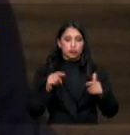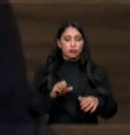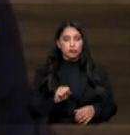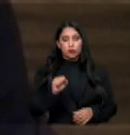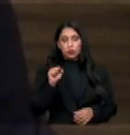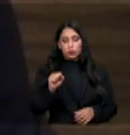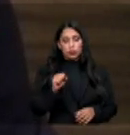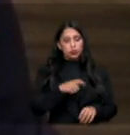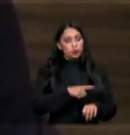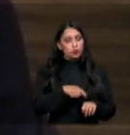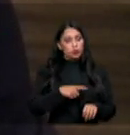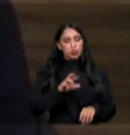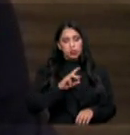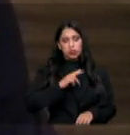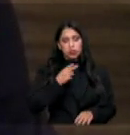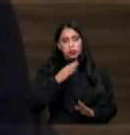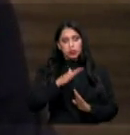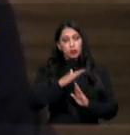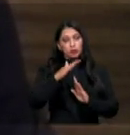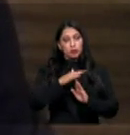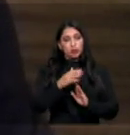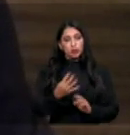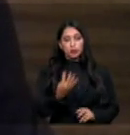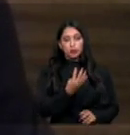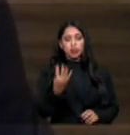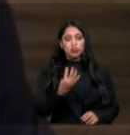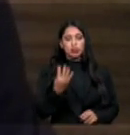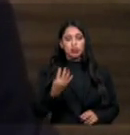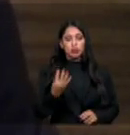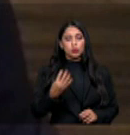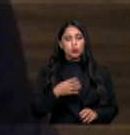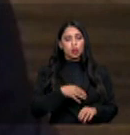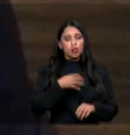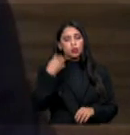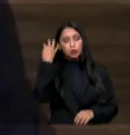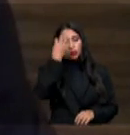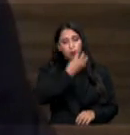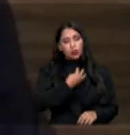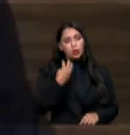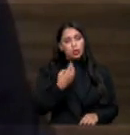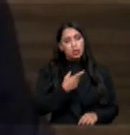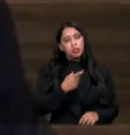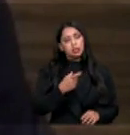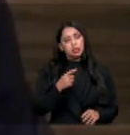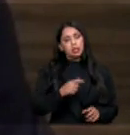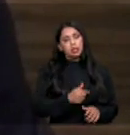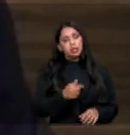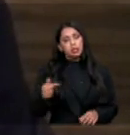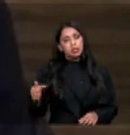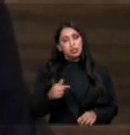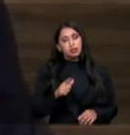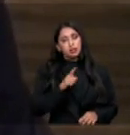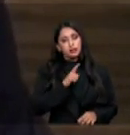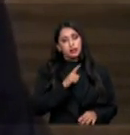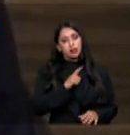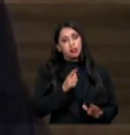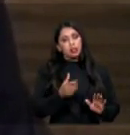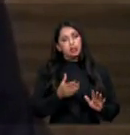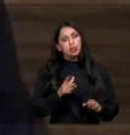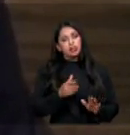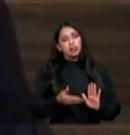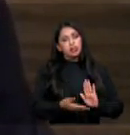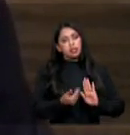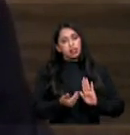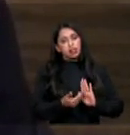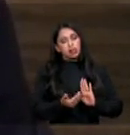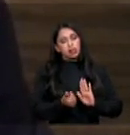8 horas diárias e 44 horas semanais, facultada a compensação de horários e a redução da